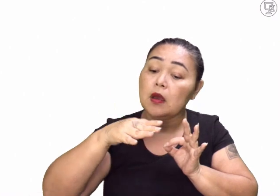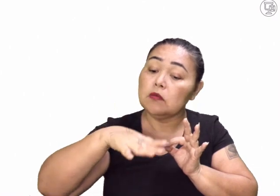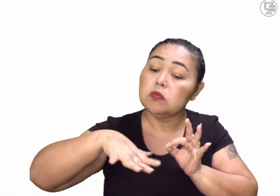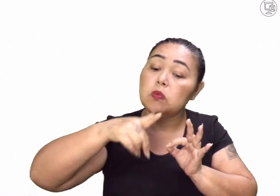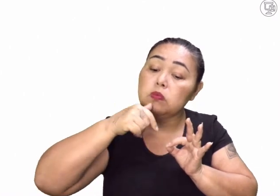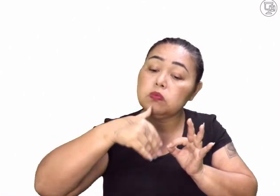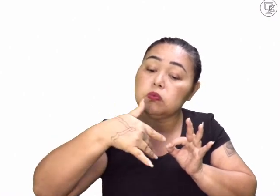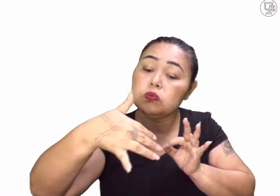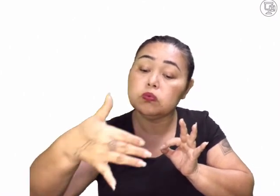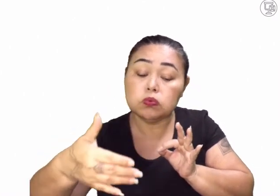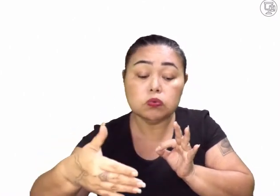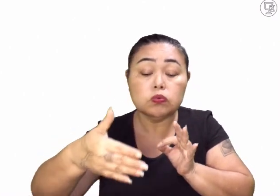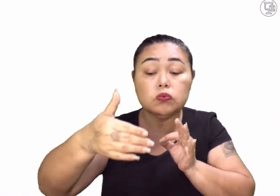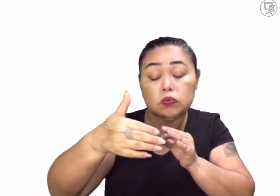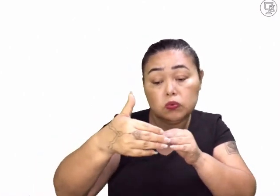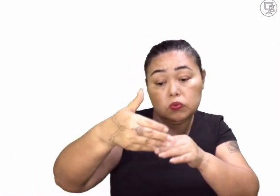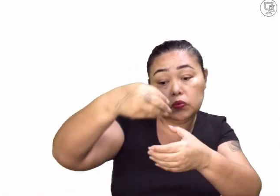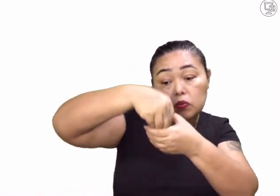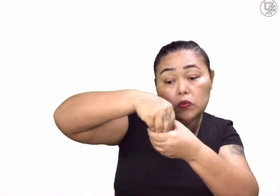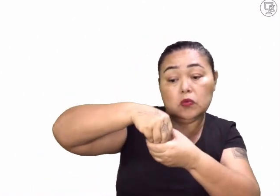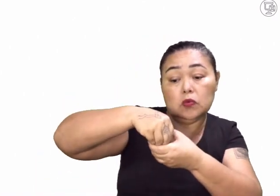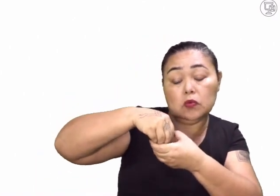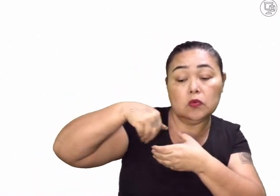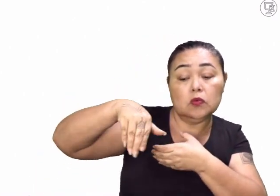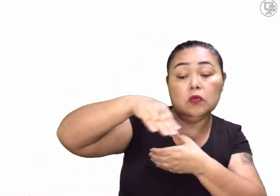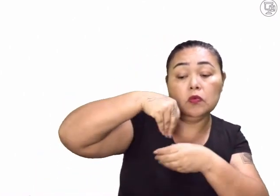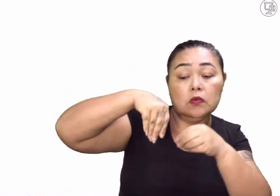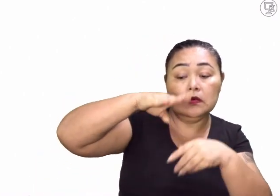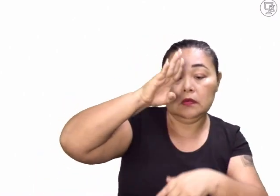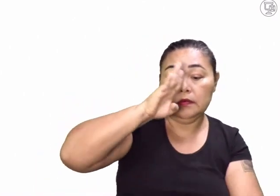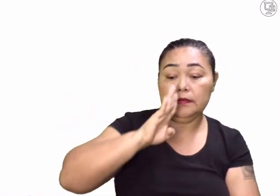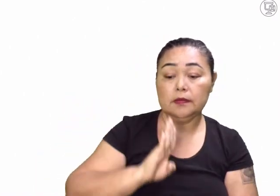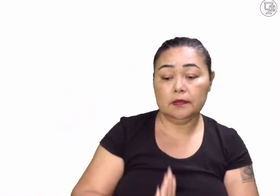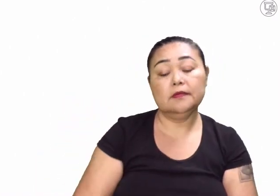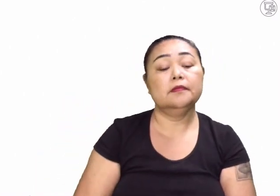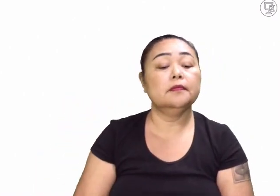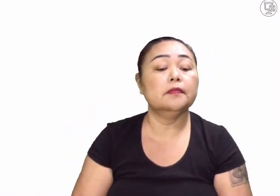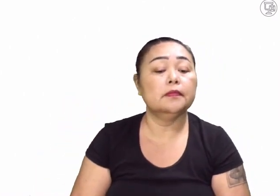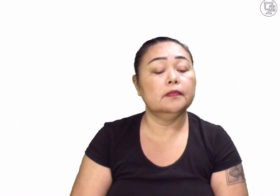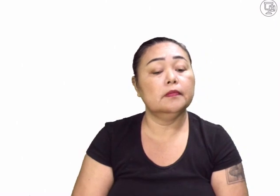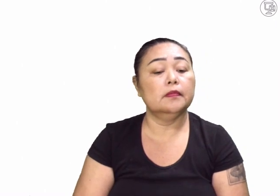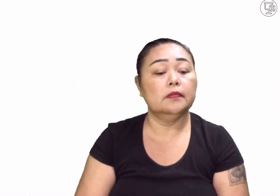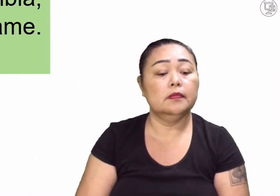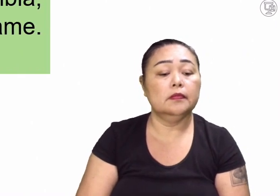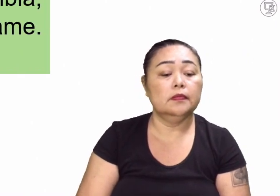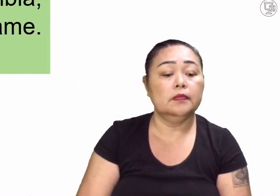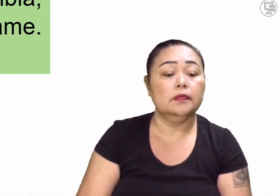bacia está localizado dentro do próprio território brasileiro.